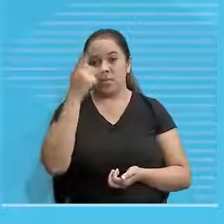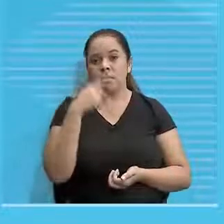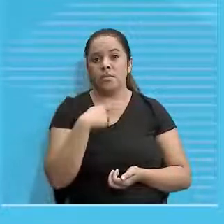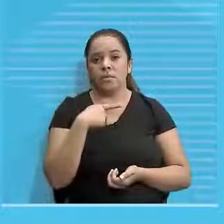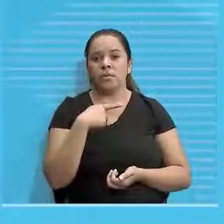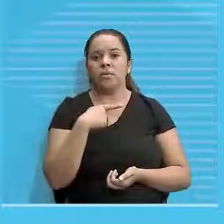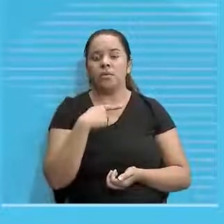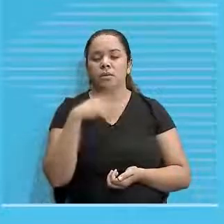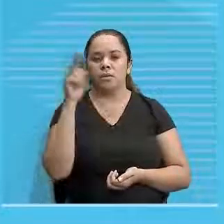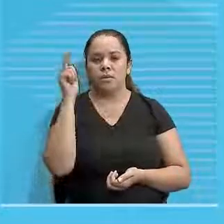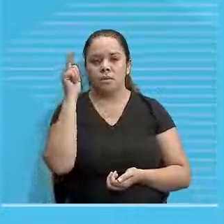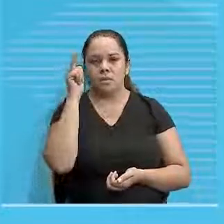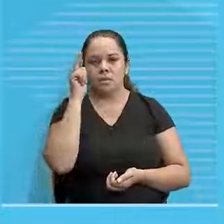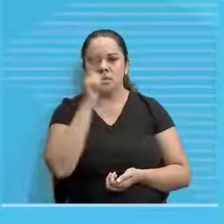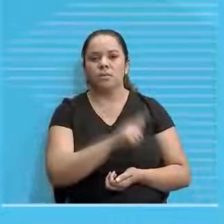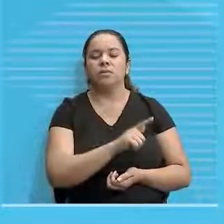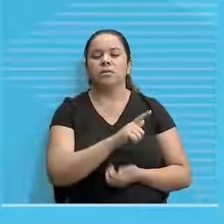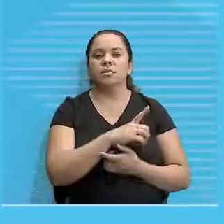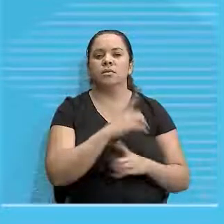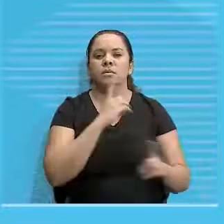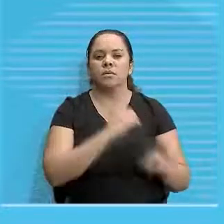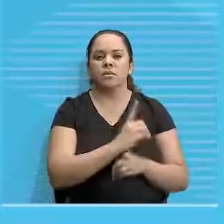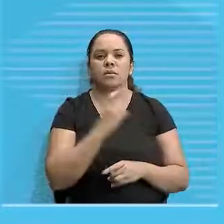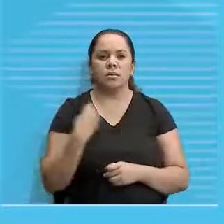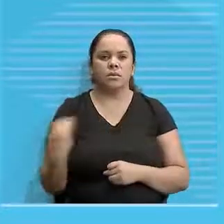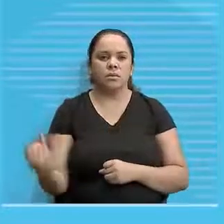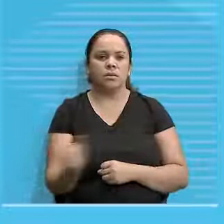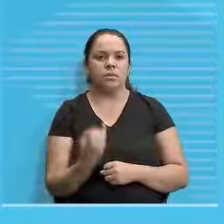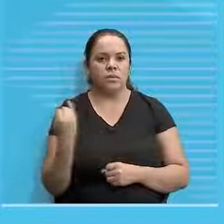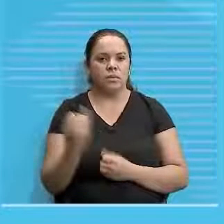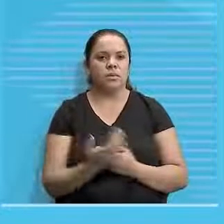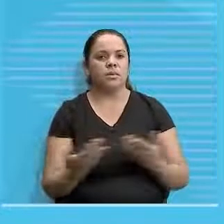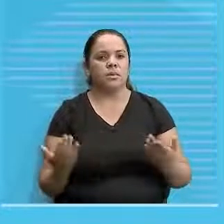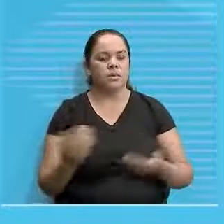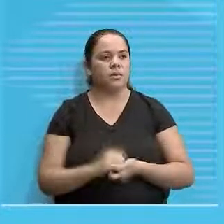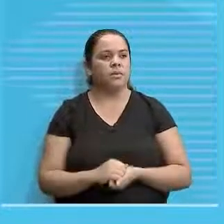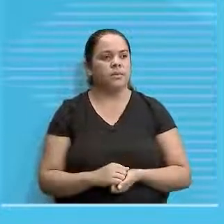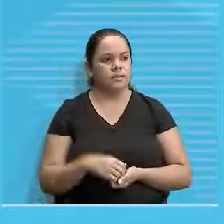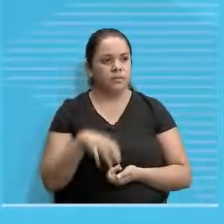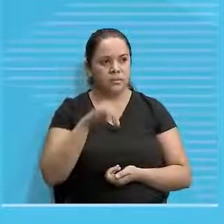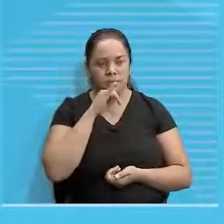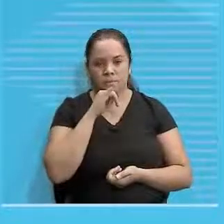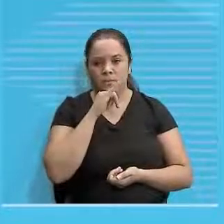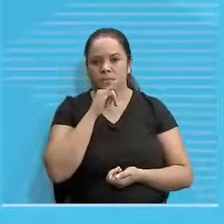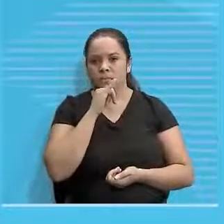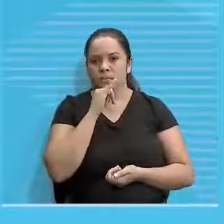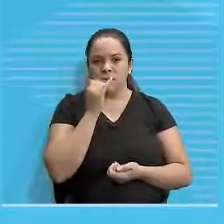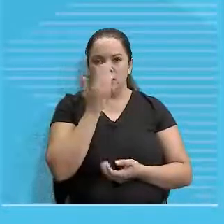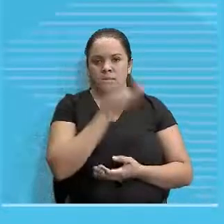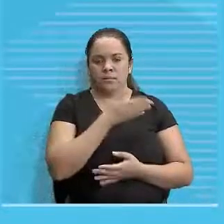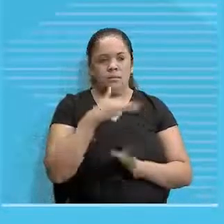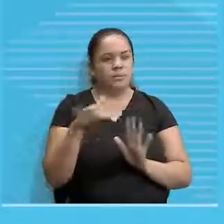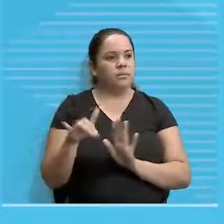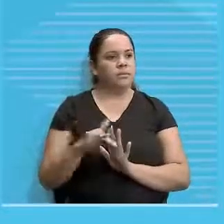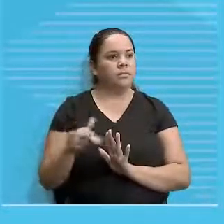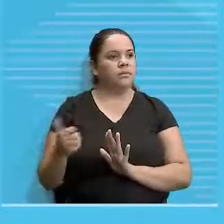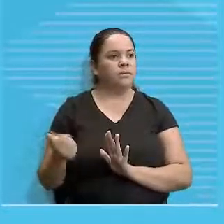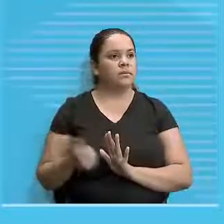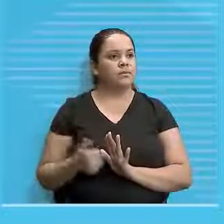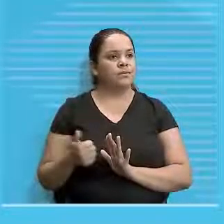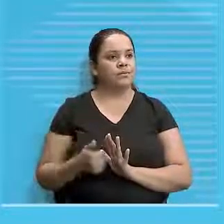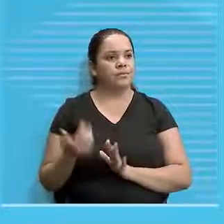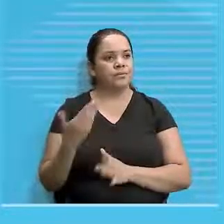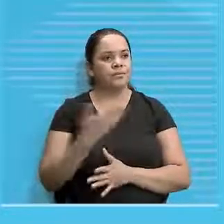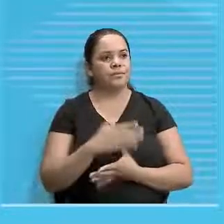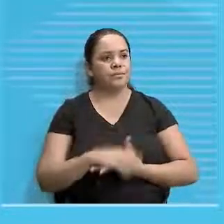consiga identificar o que é importante para você. Então, por exemplo, quem foram as pessoas que cuidaram de